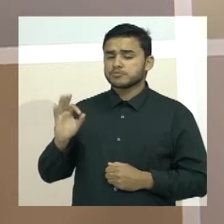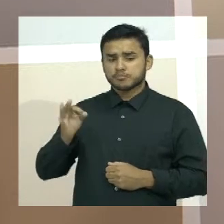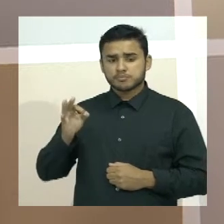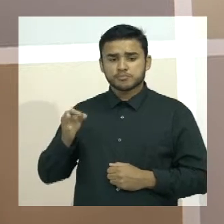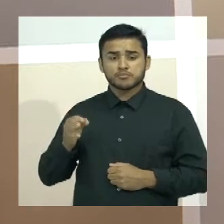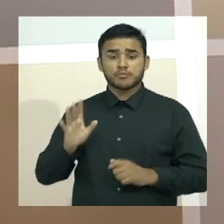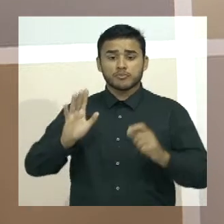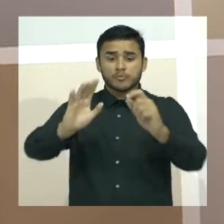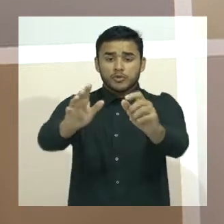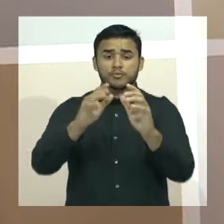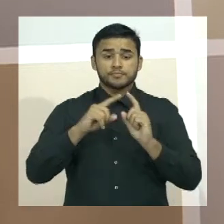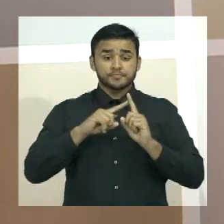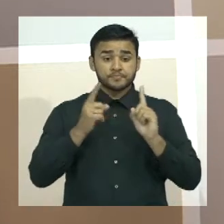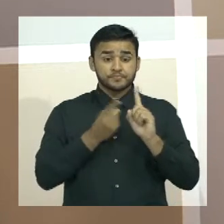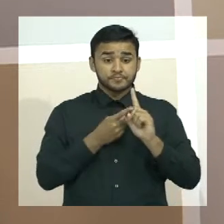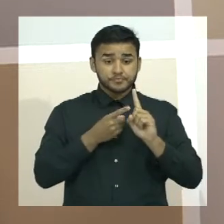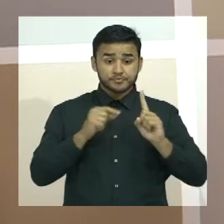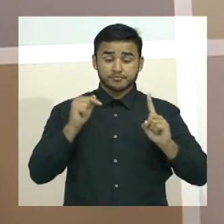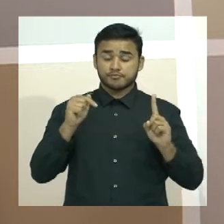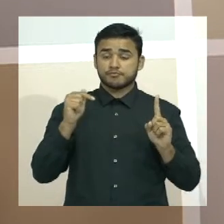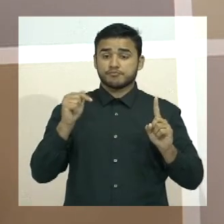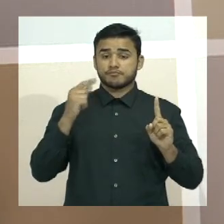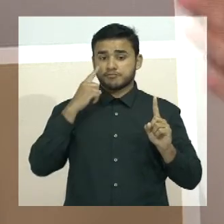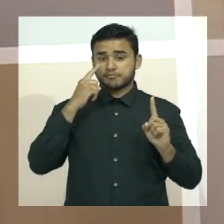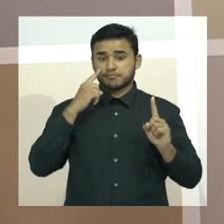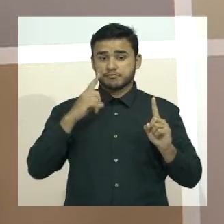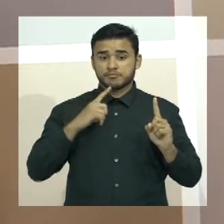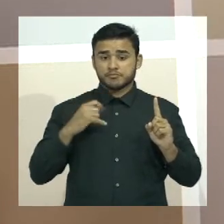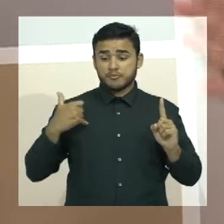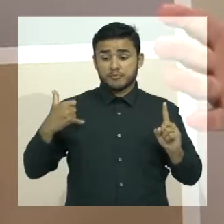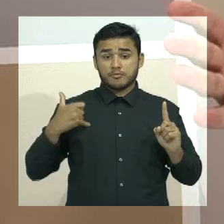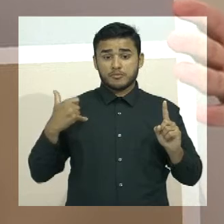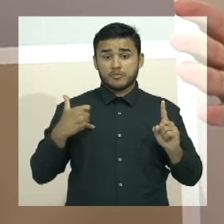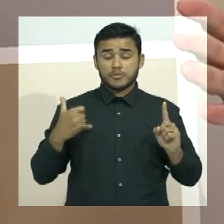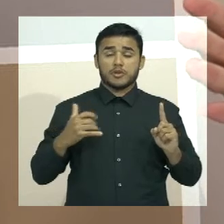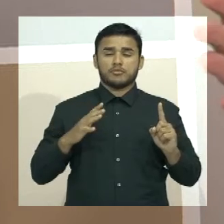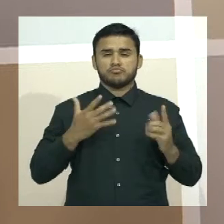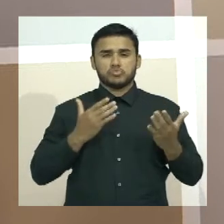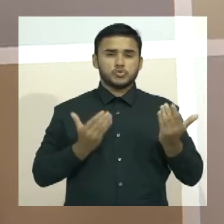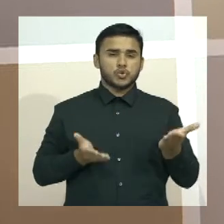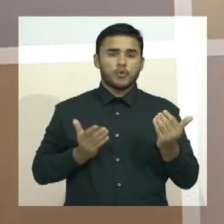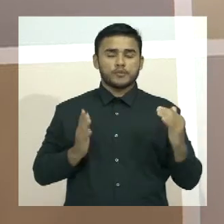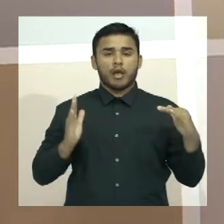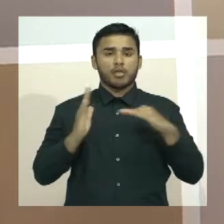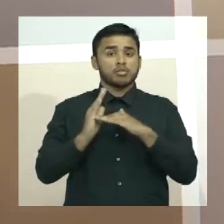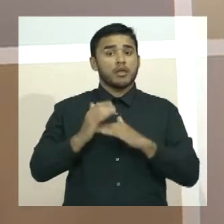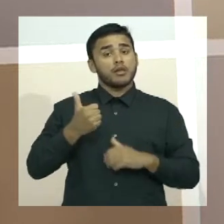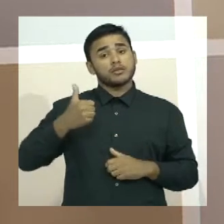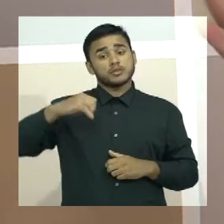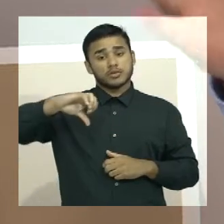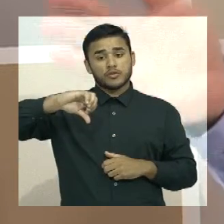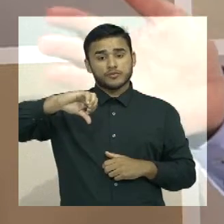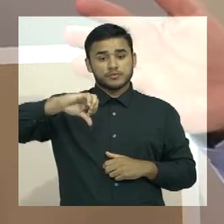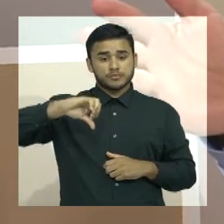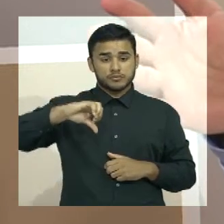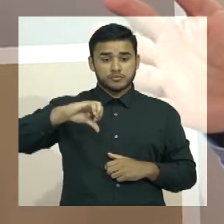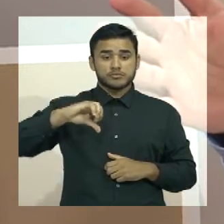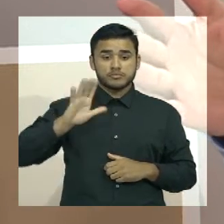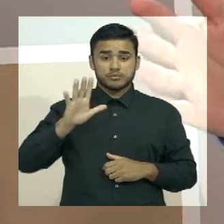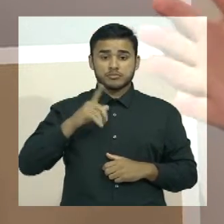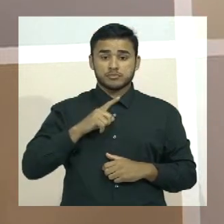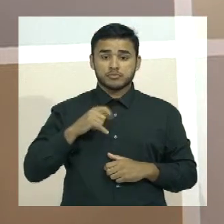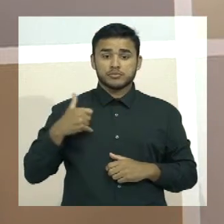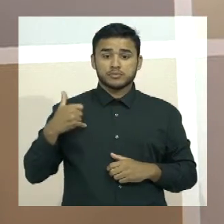gravidez na gestação na adolescência até 19 anos. Então, a gestação na adolescência vai até 19 anos de